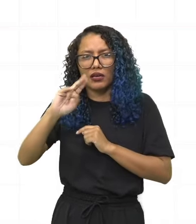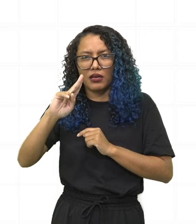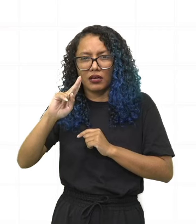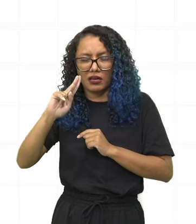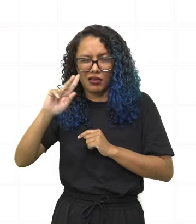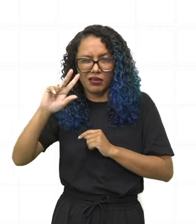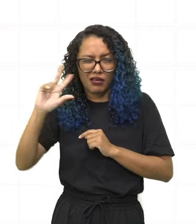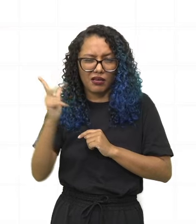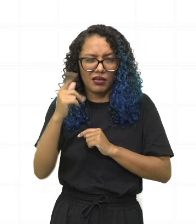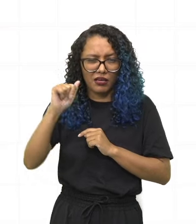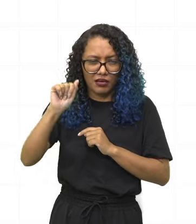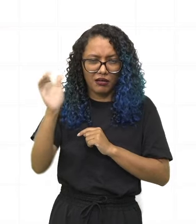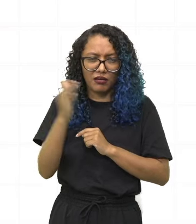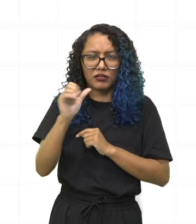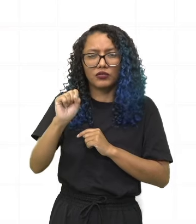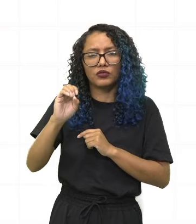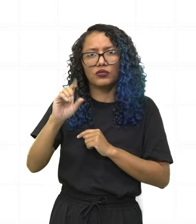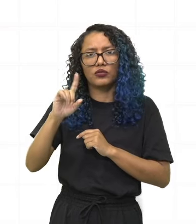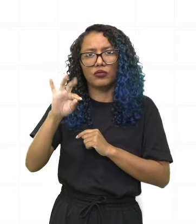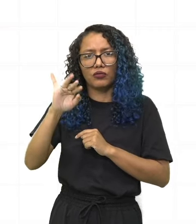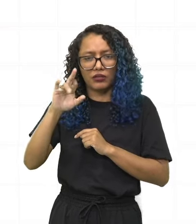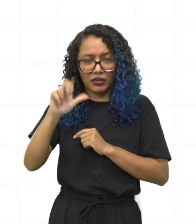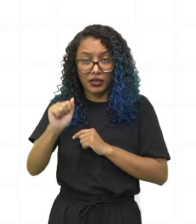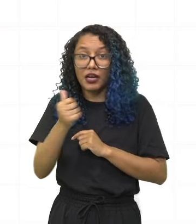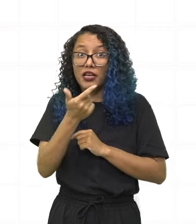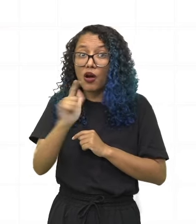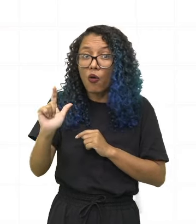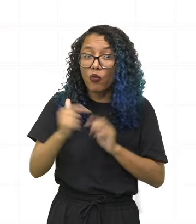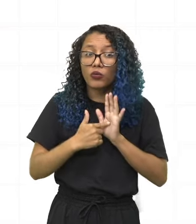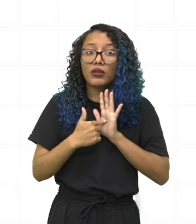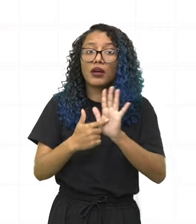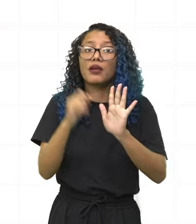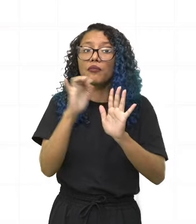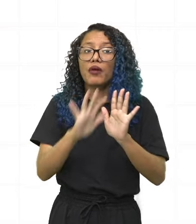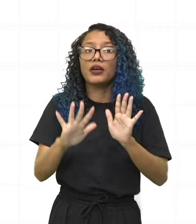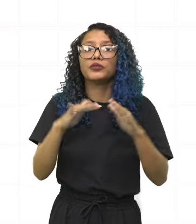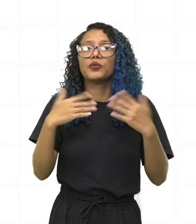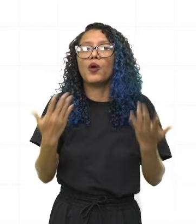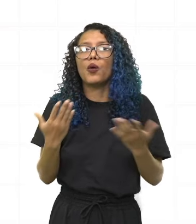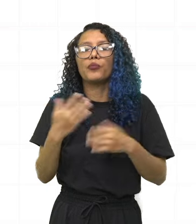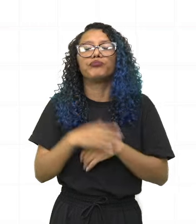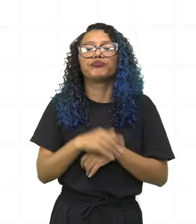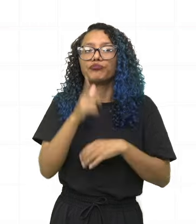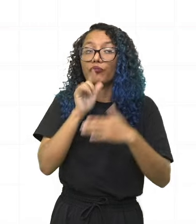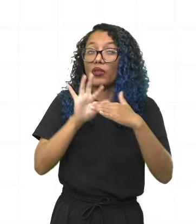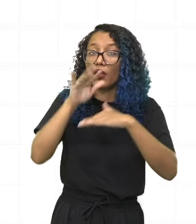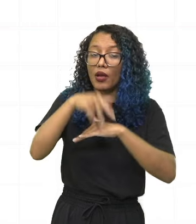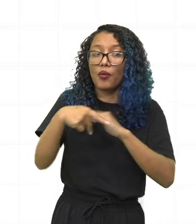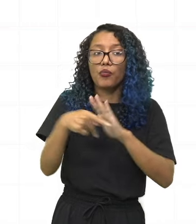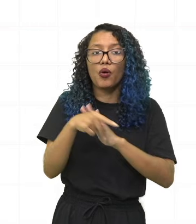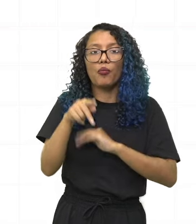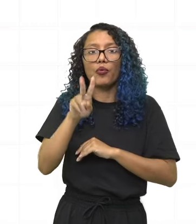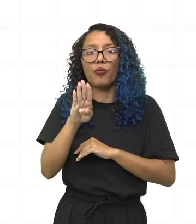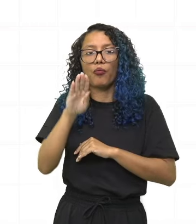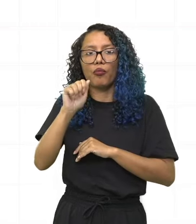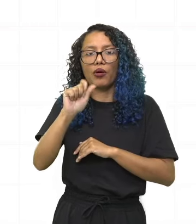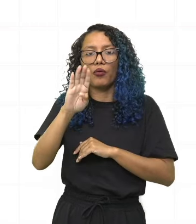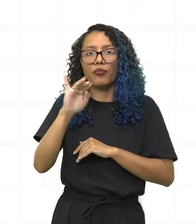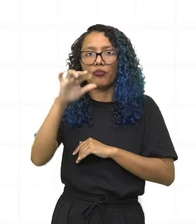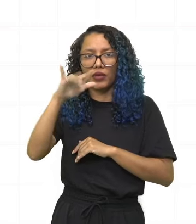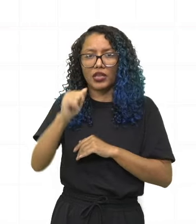E aqui vimos na imagem, né? A hidrelétrica de Balbina, que ela fica localizada no município de